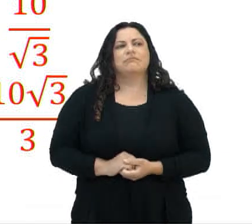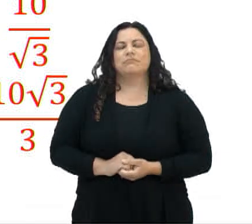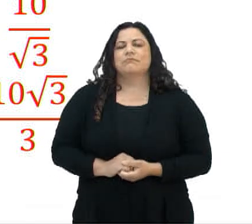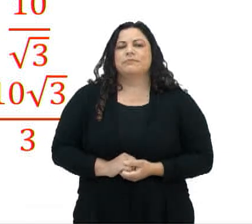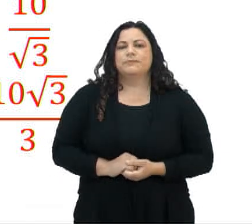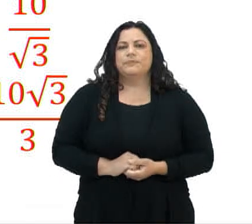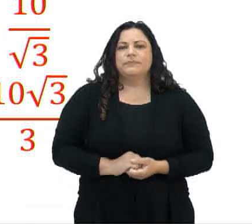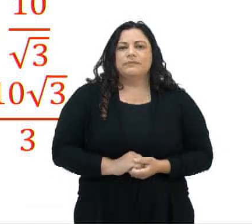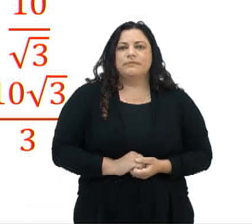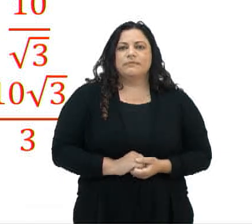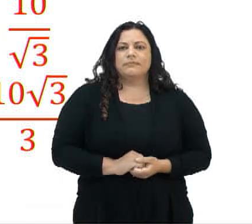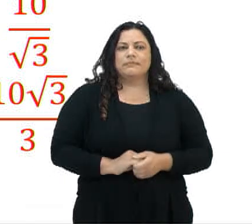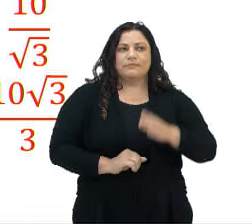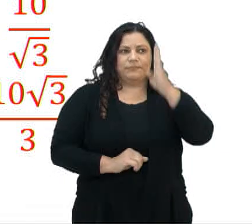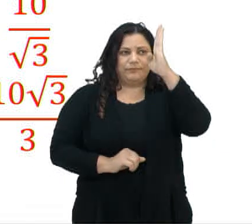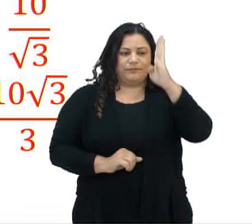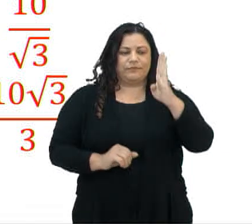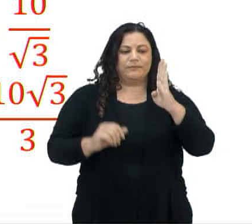pedaço aqui que é o apótema